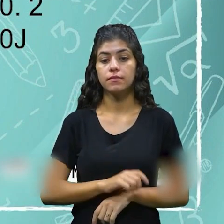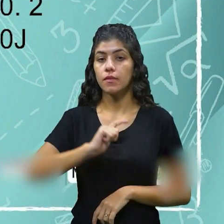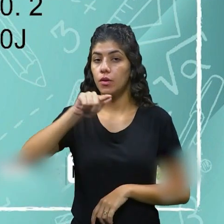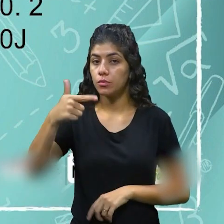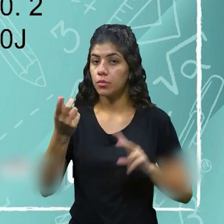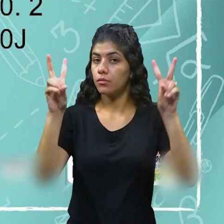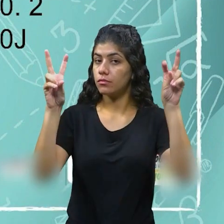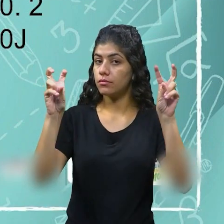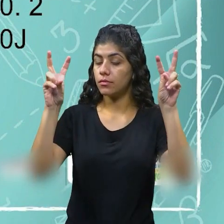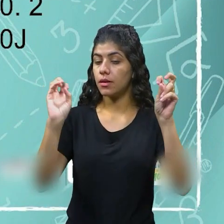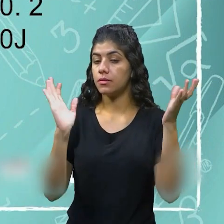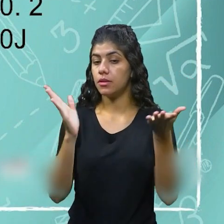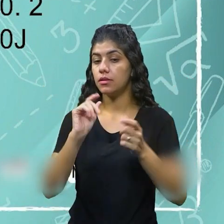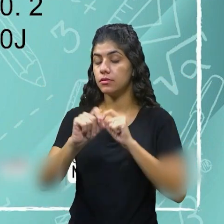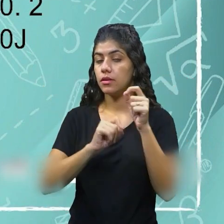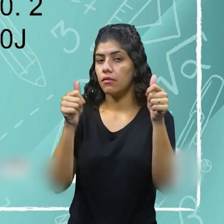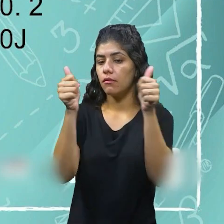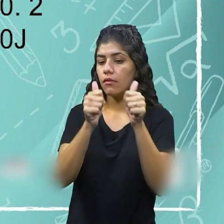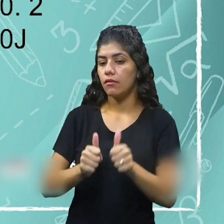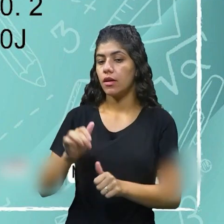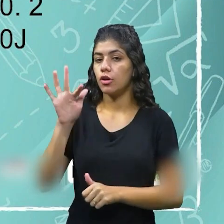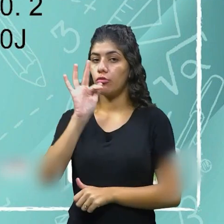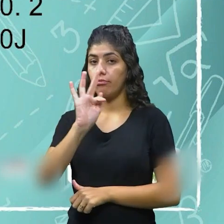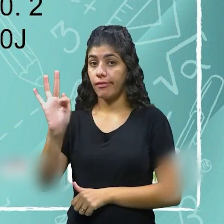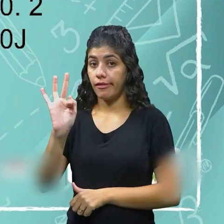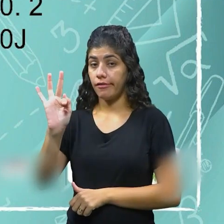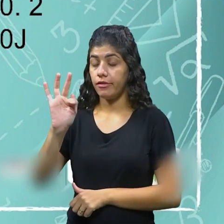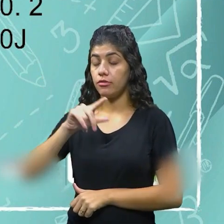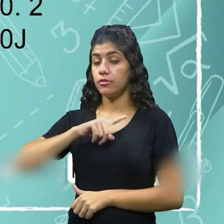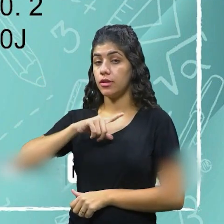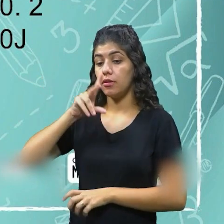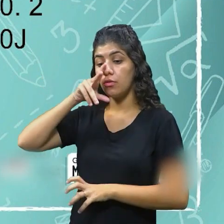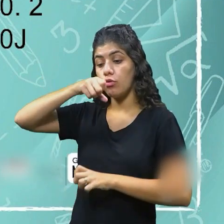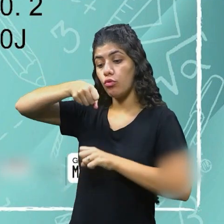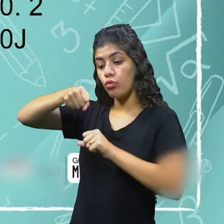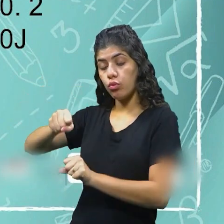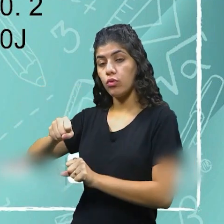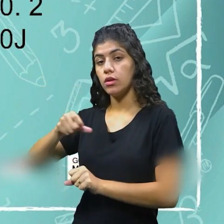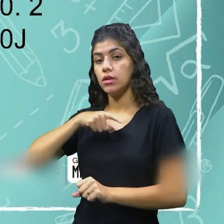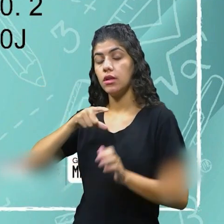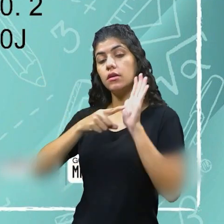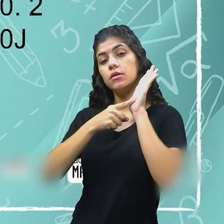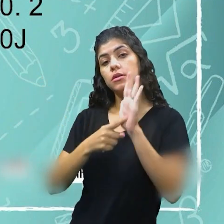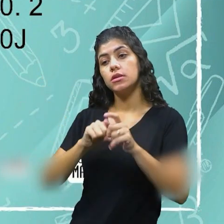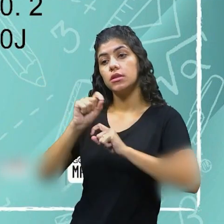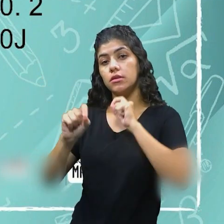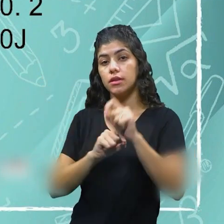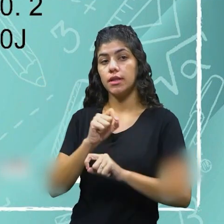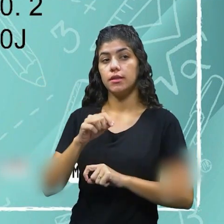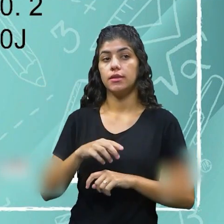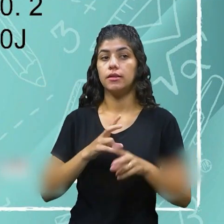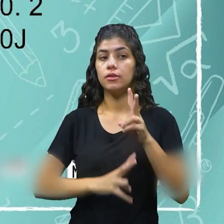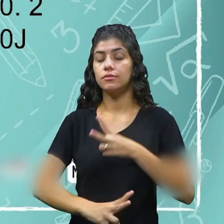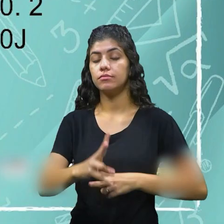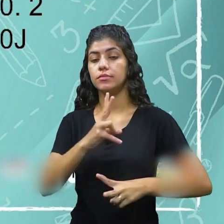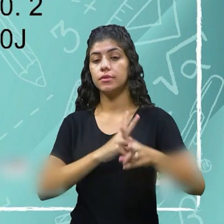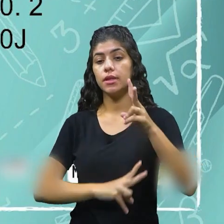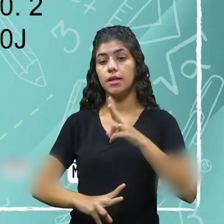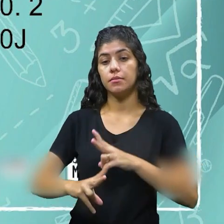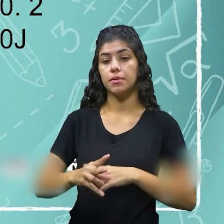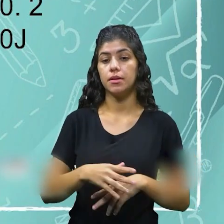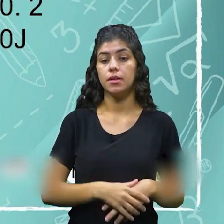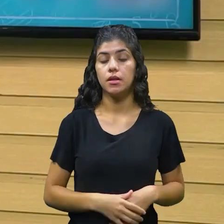próximo tema, é que você verifique que o F, quando ele está relacionado à força, ele vai apresentar em cima dele sempre